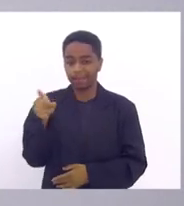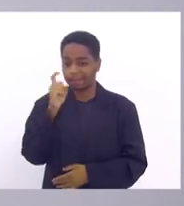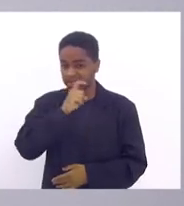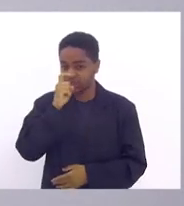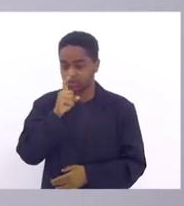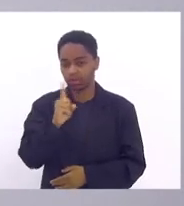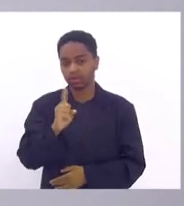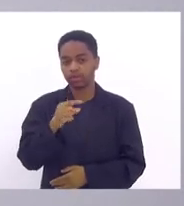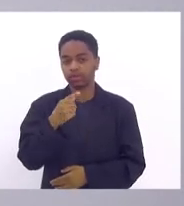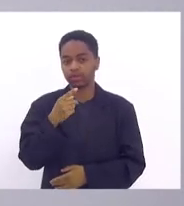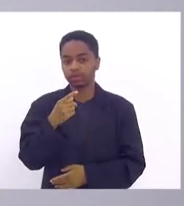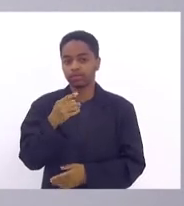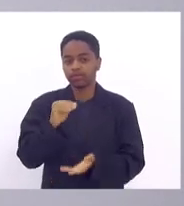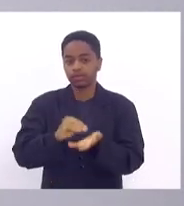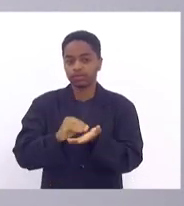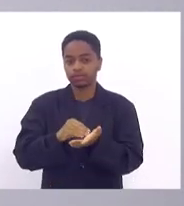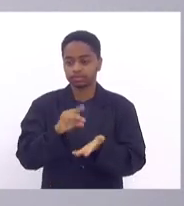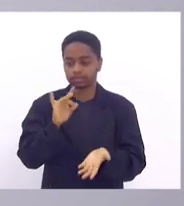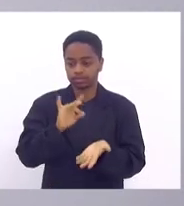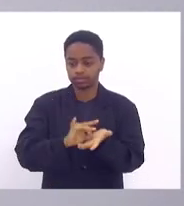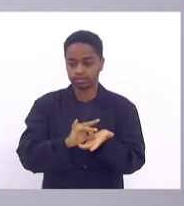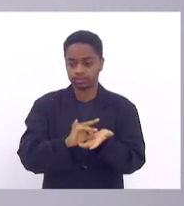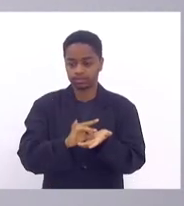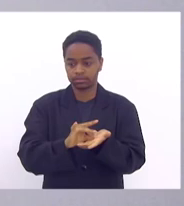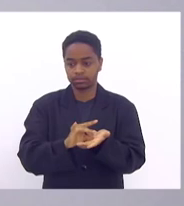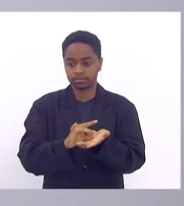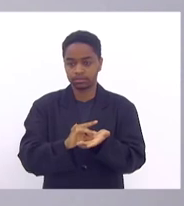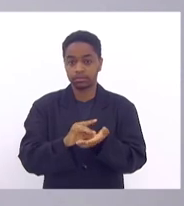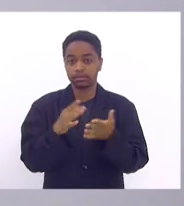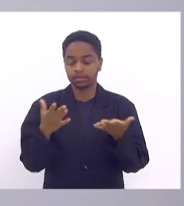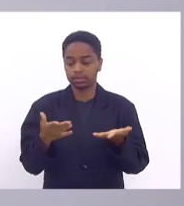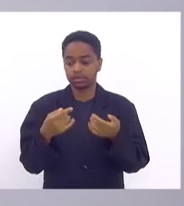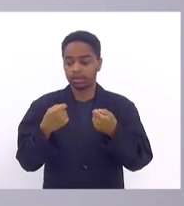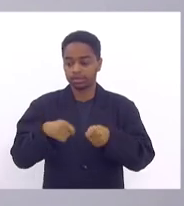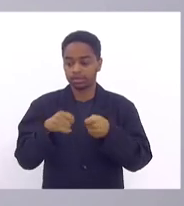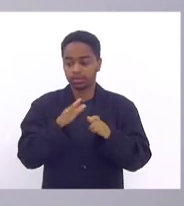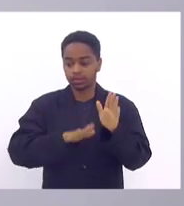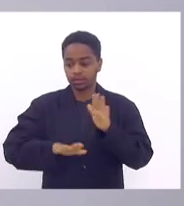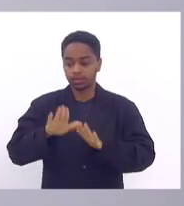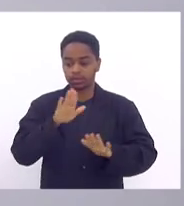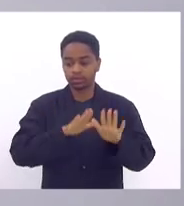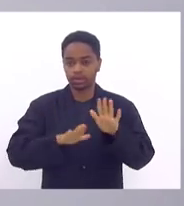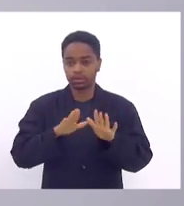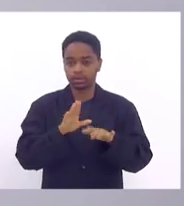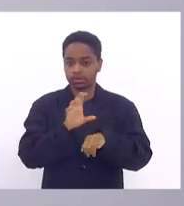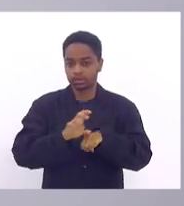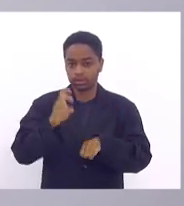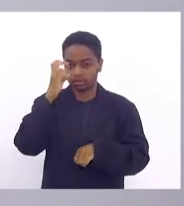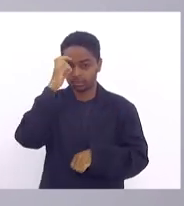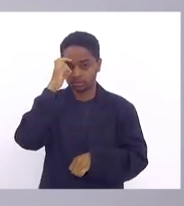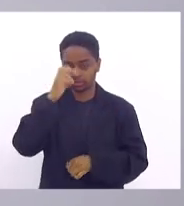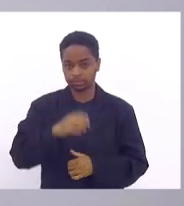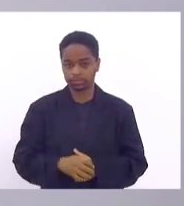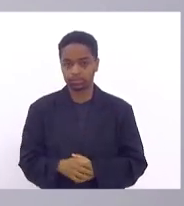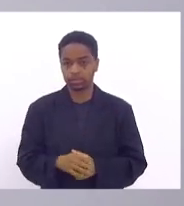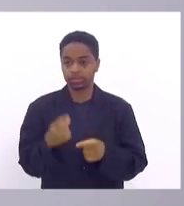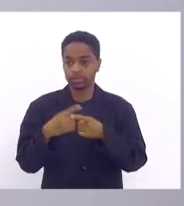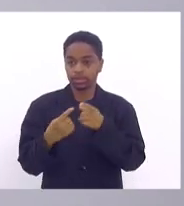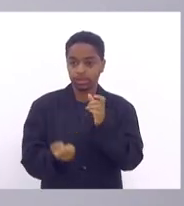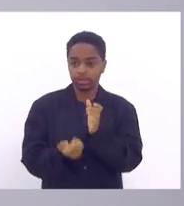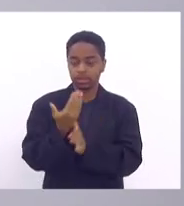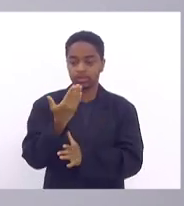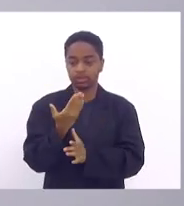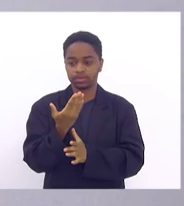em verdade então é preciso tomar cuidado com essa cultura que se criou e que tem